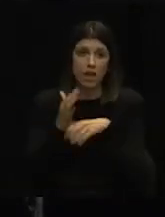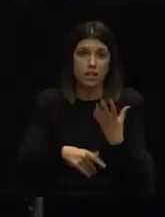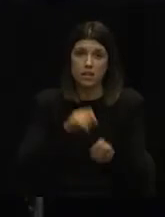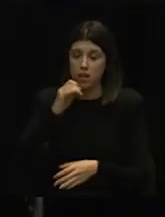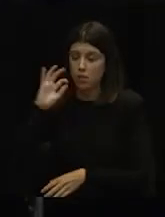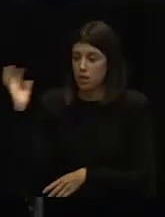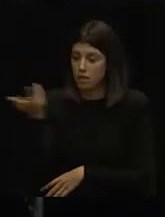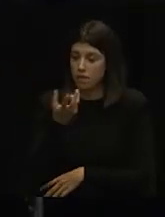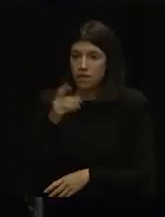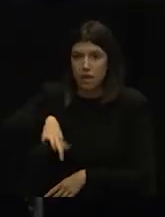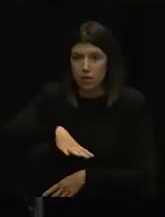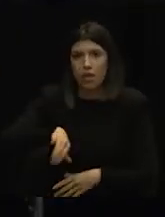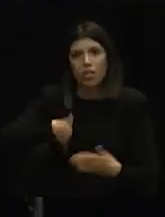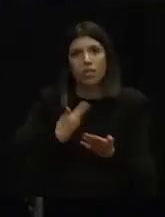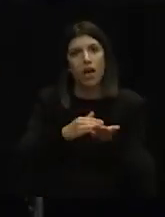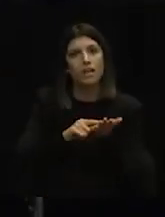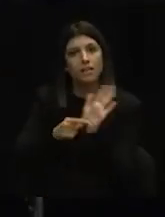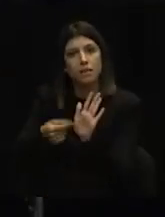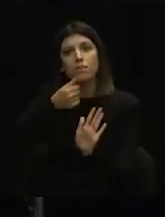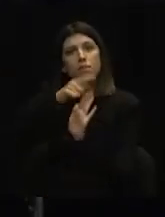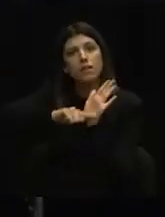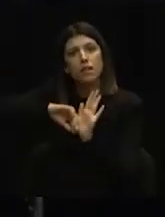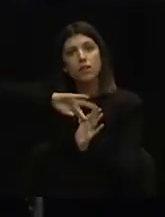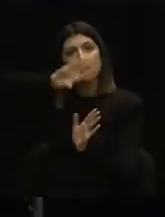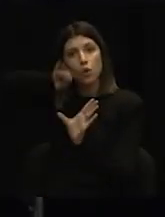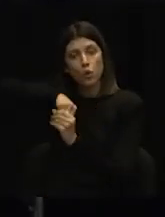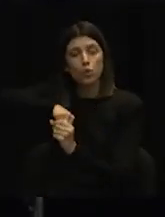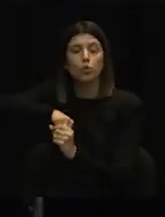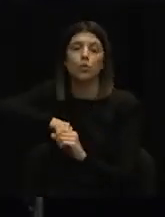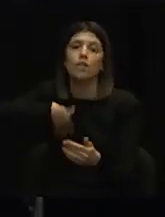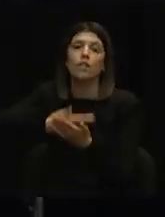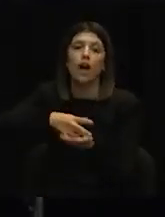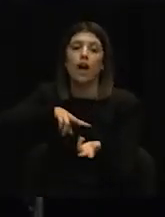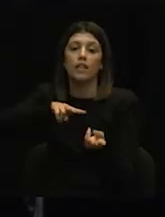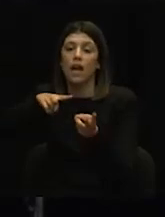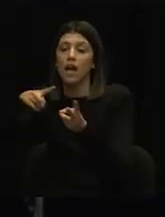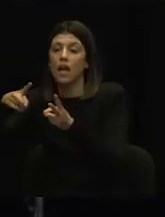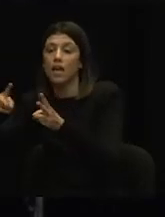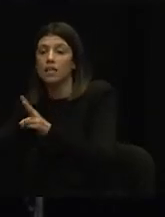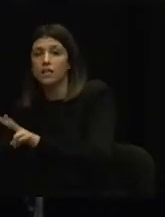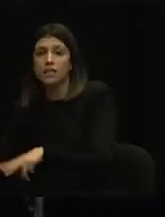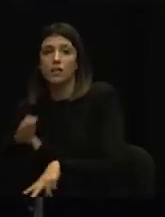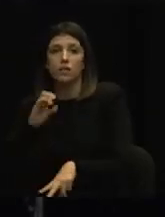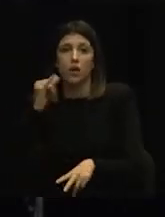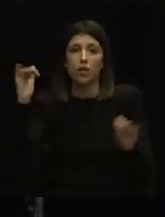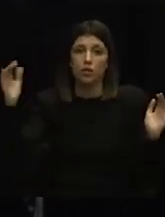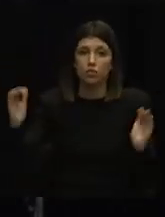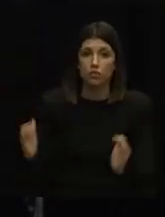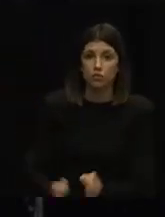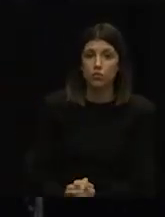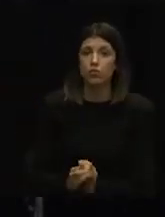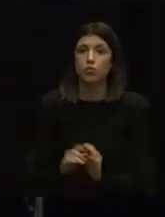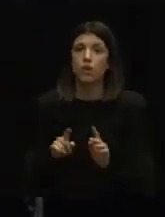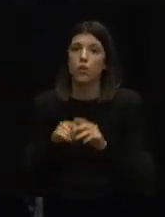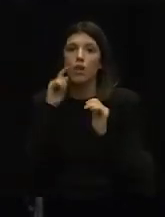ação climática local a ser um exemplo na concretização de medidas e projetos mais abrangentes que aceleram a transição energética naturalidade carbónica a